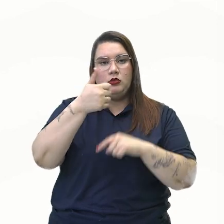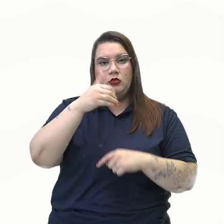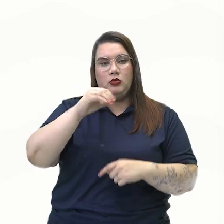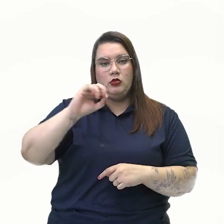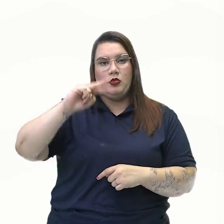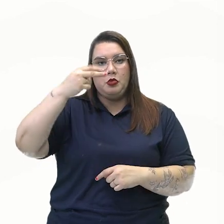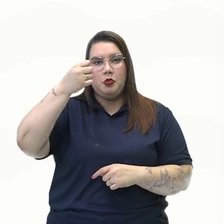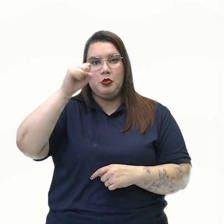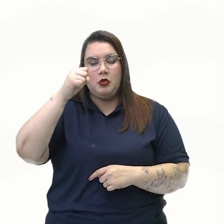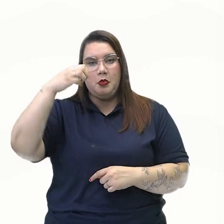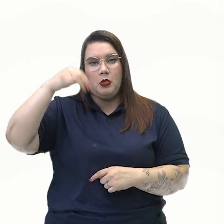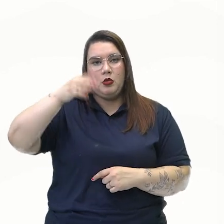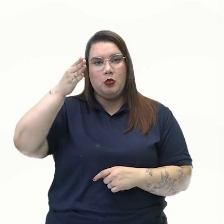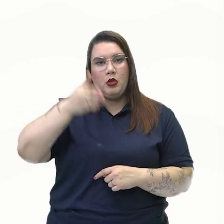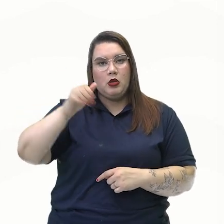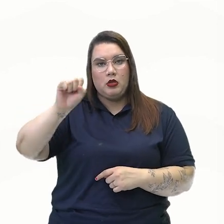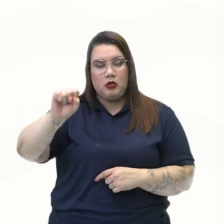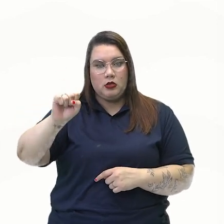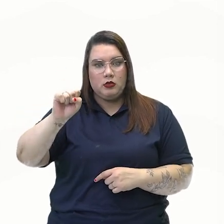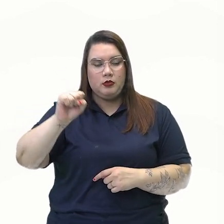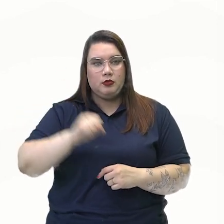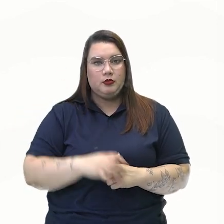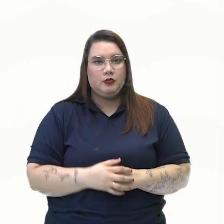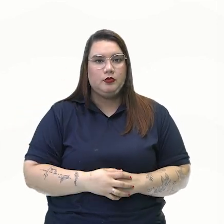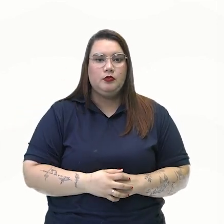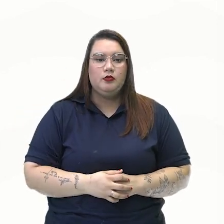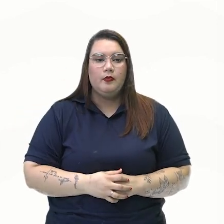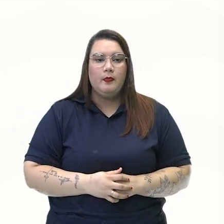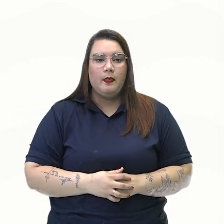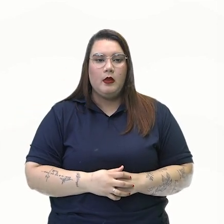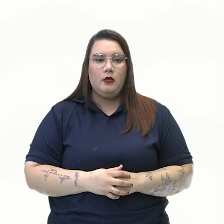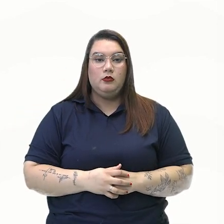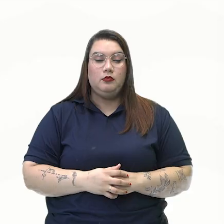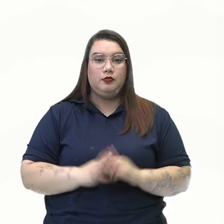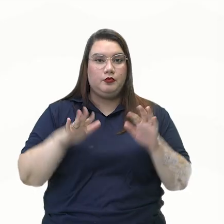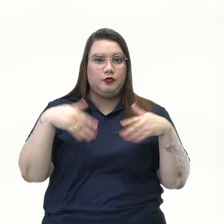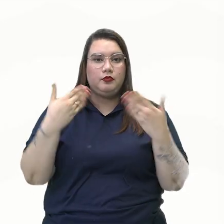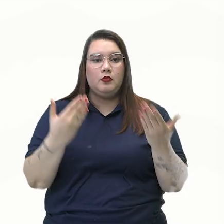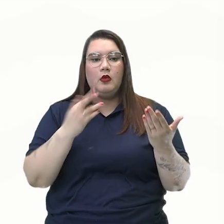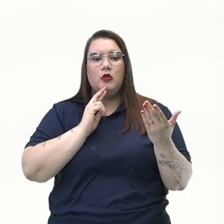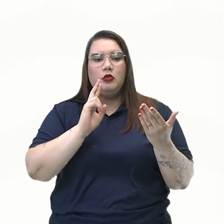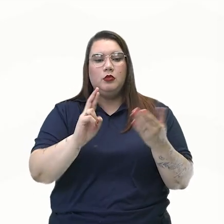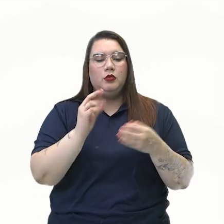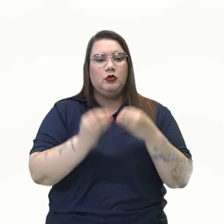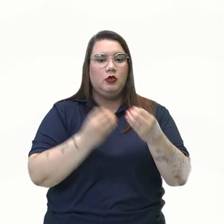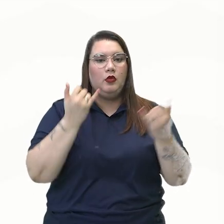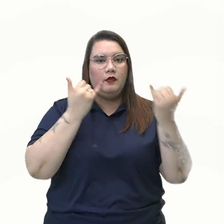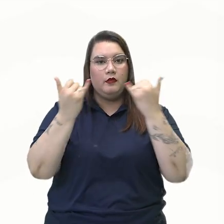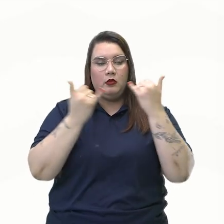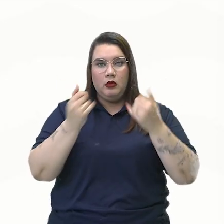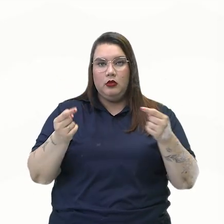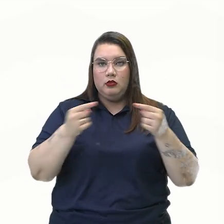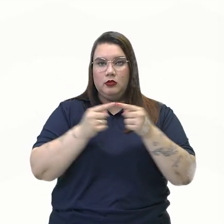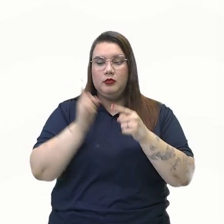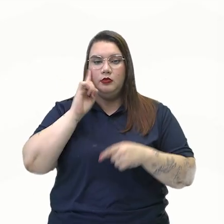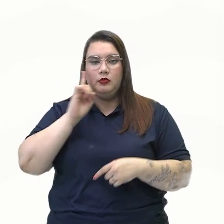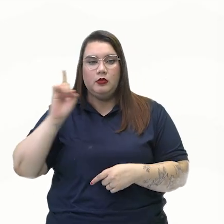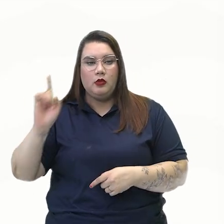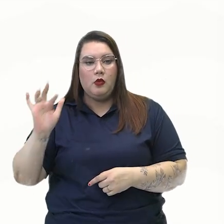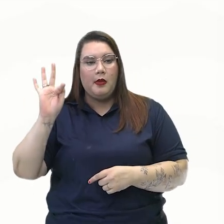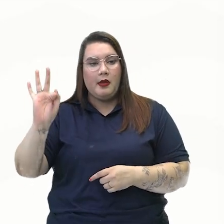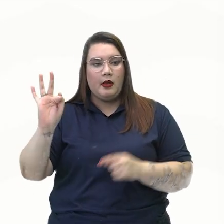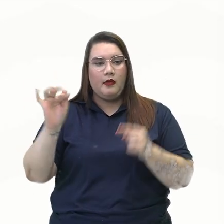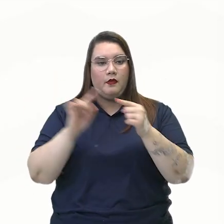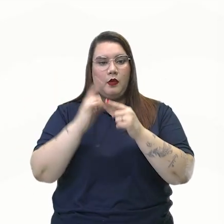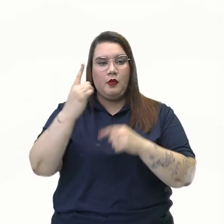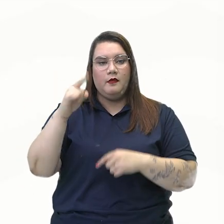10 a oitava metros por segundo. Na solução, nós temos os dados da questão, frequência 1,5 vezes 10